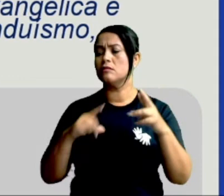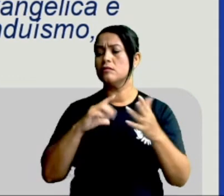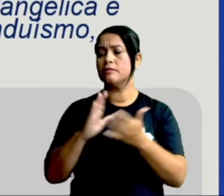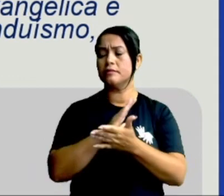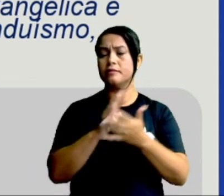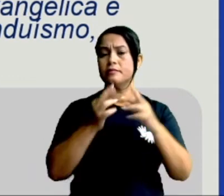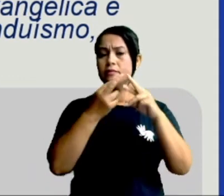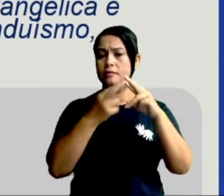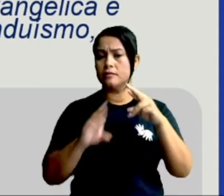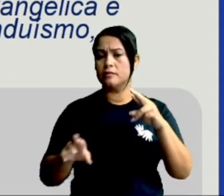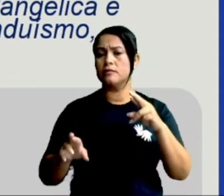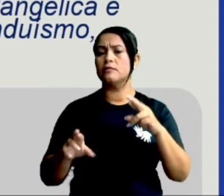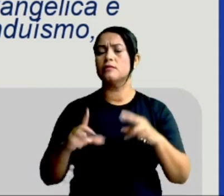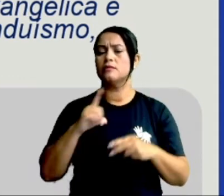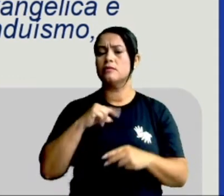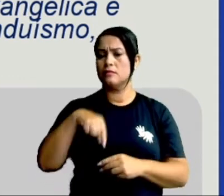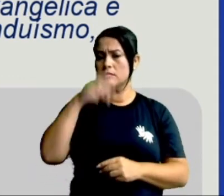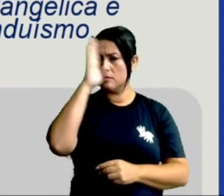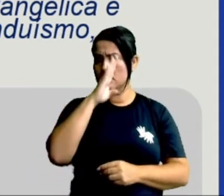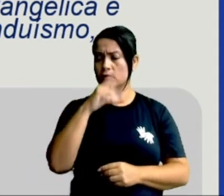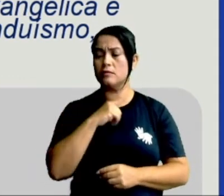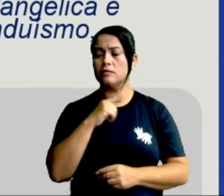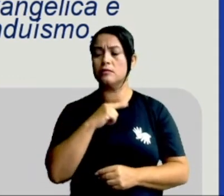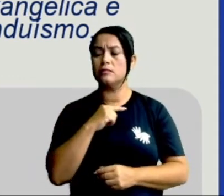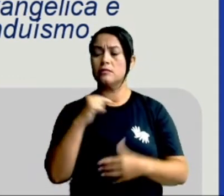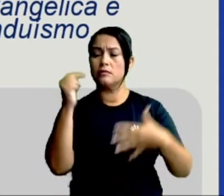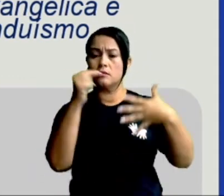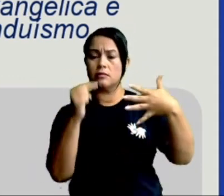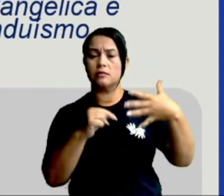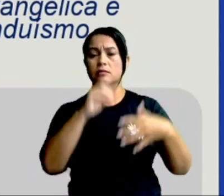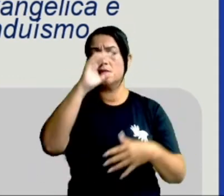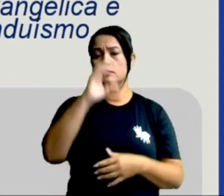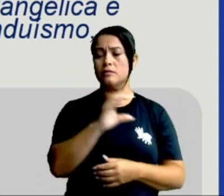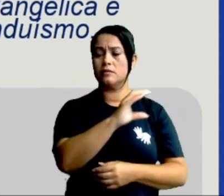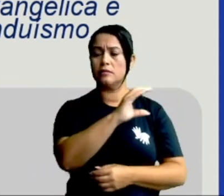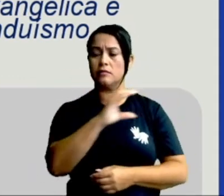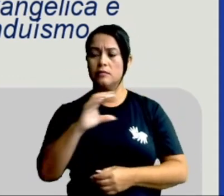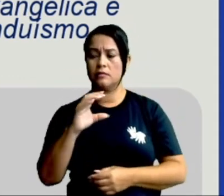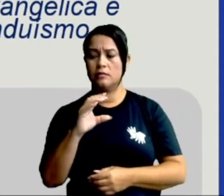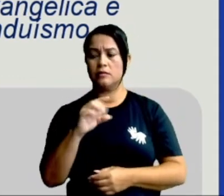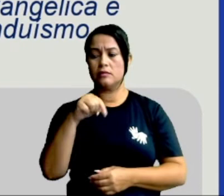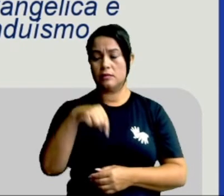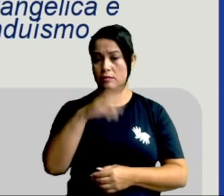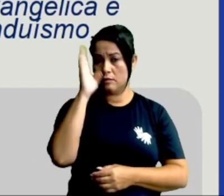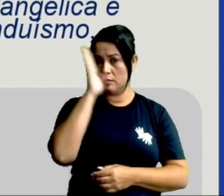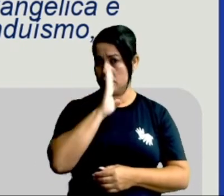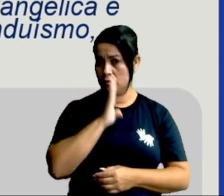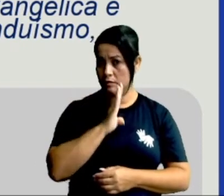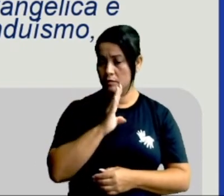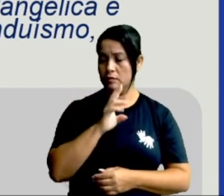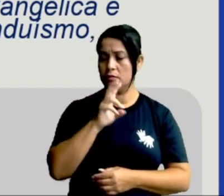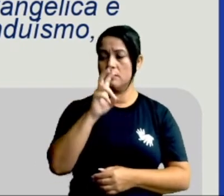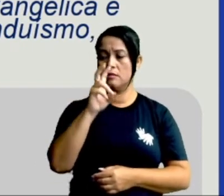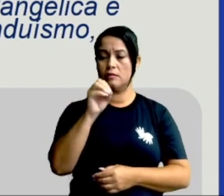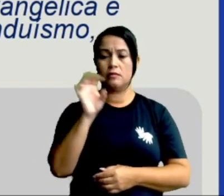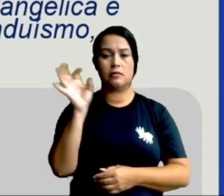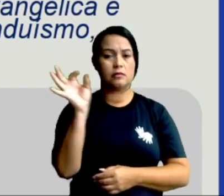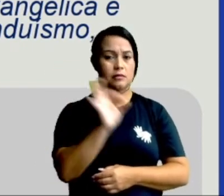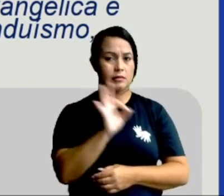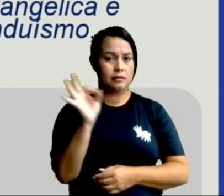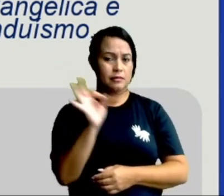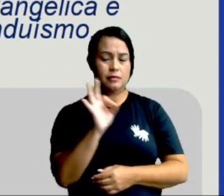Algumas religiões existentes no Brasil temos aqui a católica, isso é no Brasil, tá, gente?